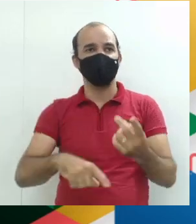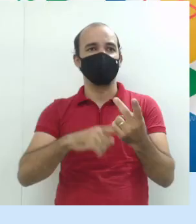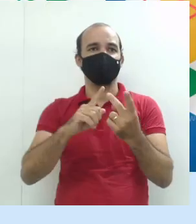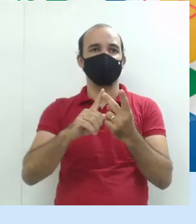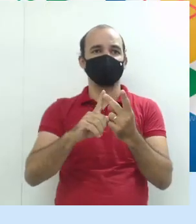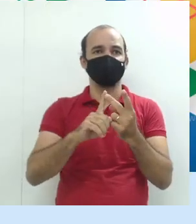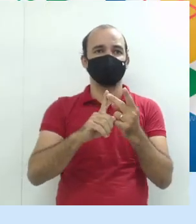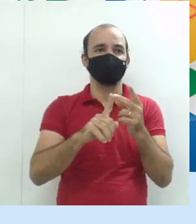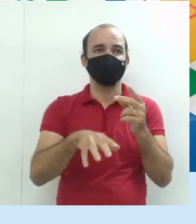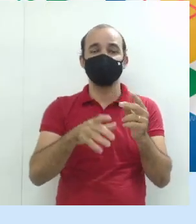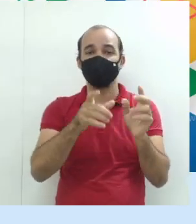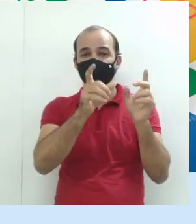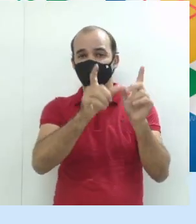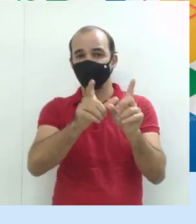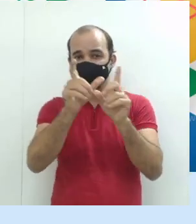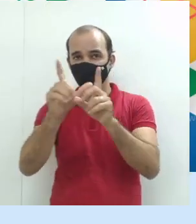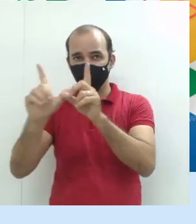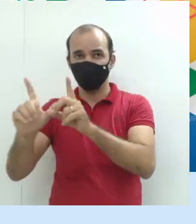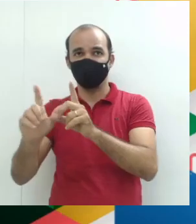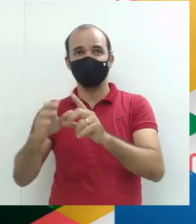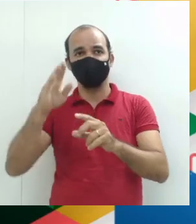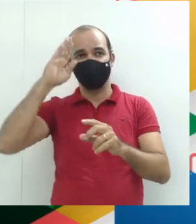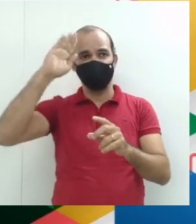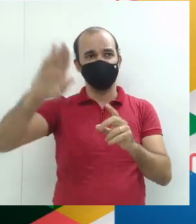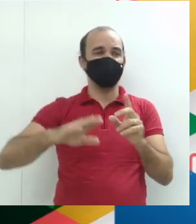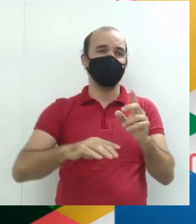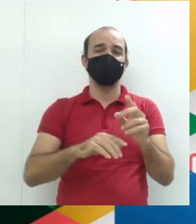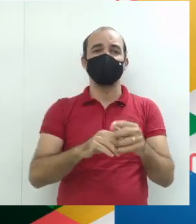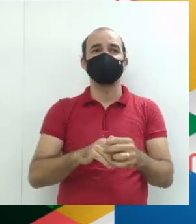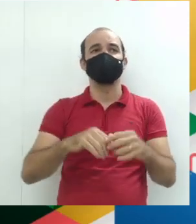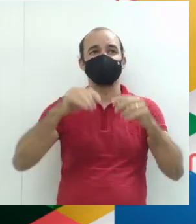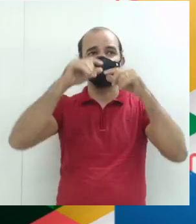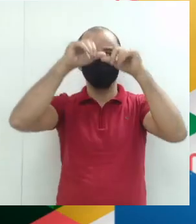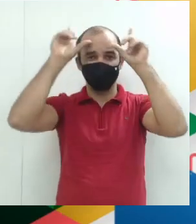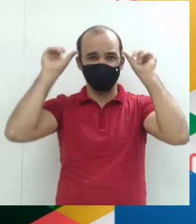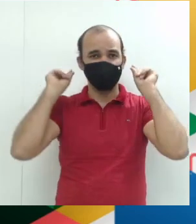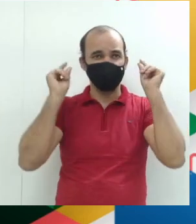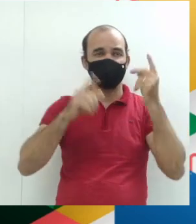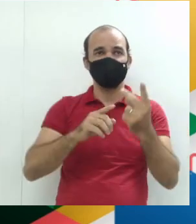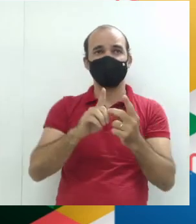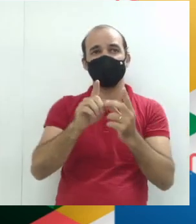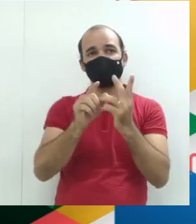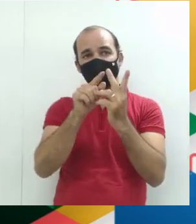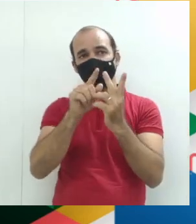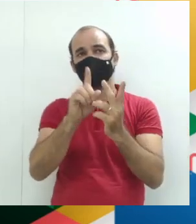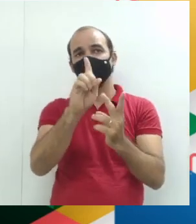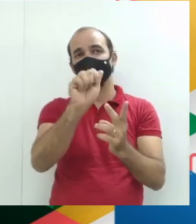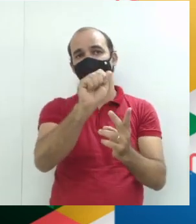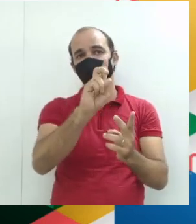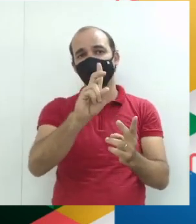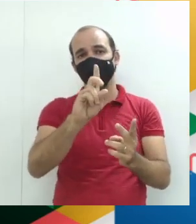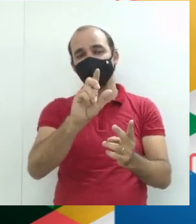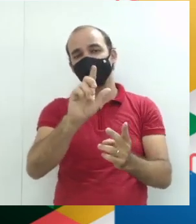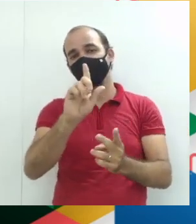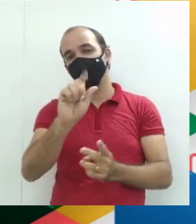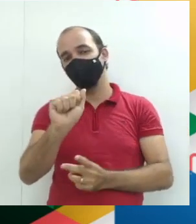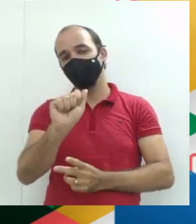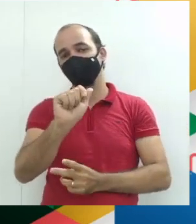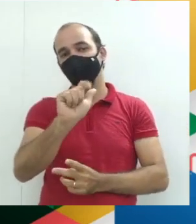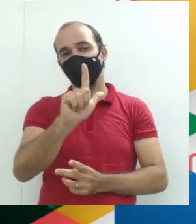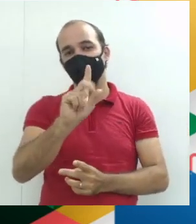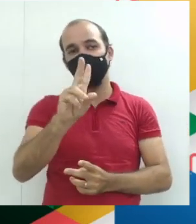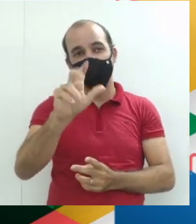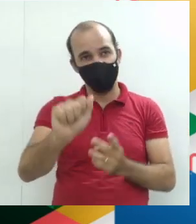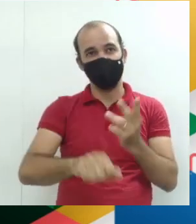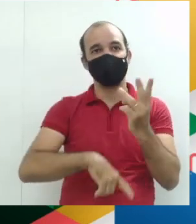aqui a gente tem foto desses três ícones, né? Luiz Gonzaga, a Dalva de Oliveira e a Dolores Duran. Essas duas cantoras que